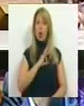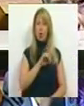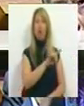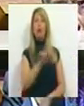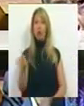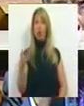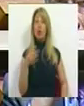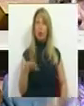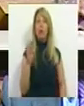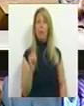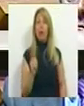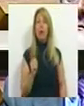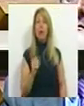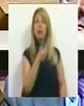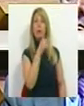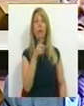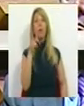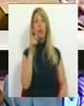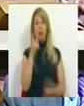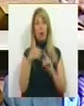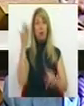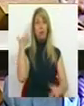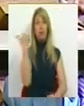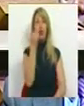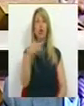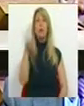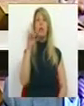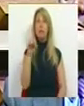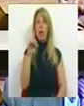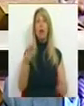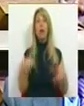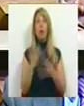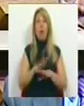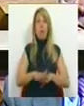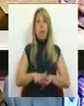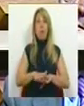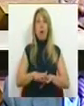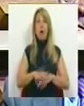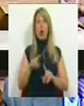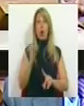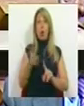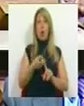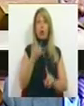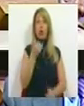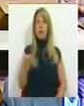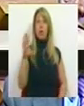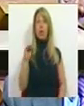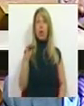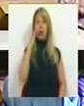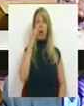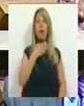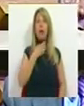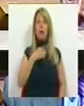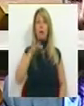Os senhores do Partido Socialista prometeram-no em 2006 e congelaram-no em 2010, e a crise ainda nem